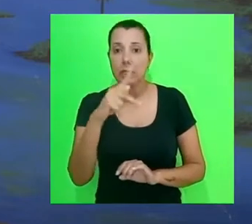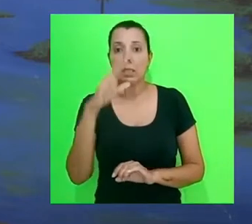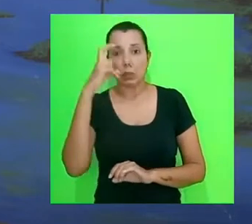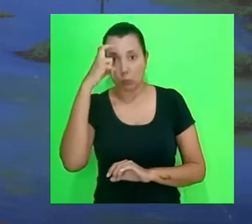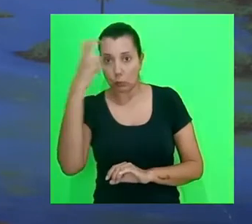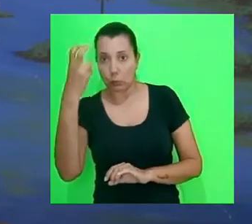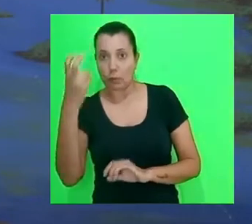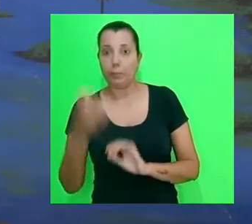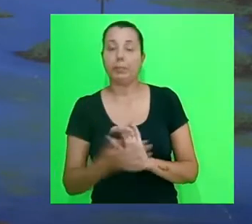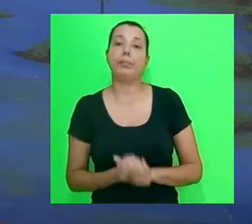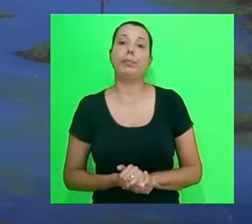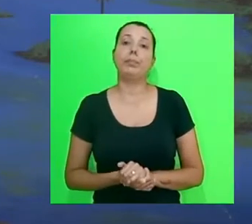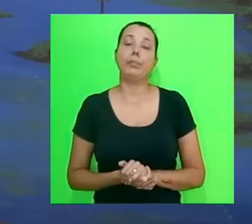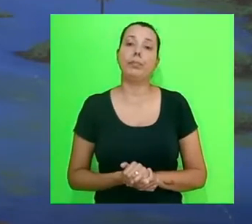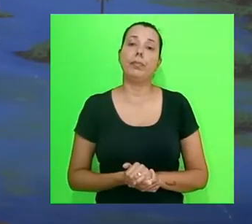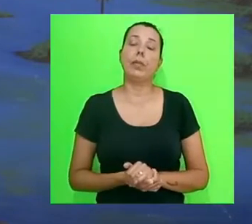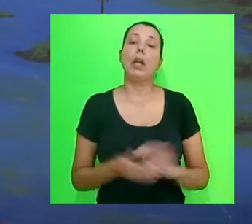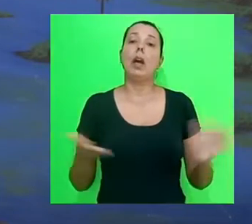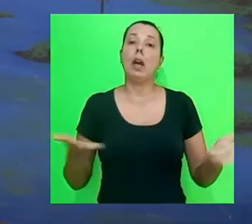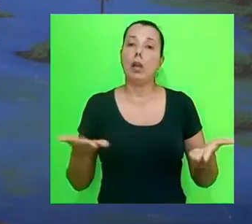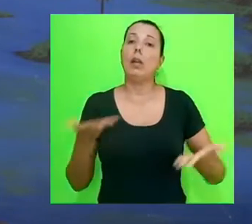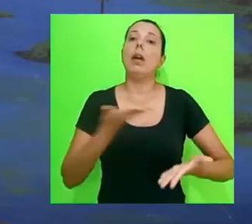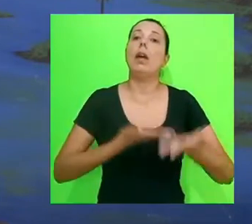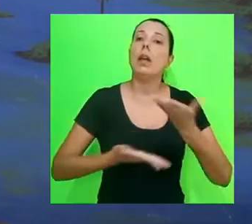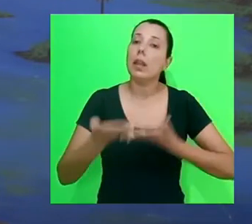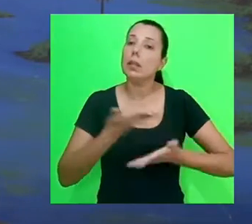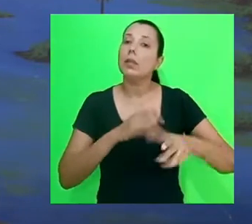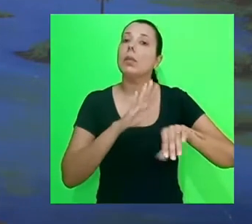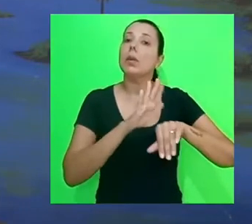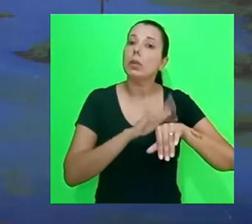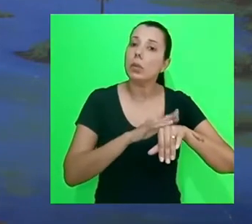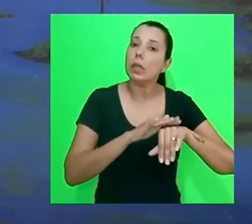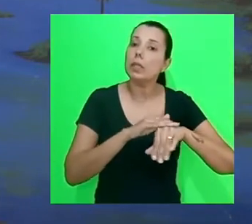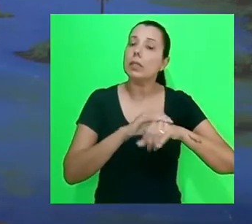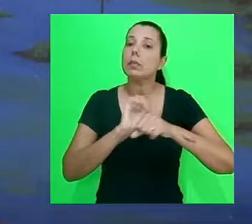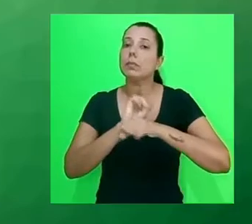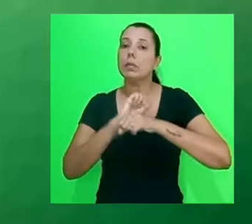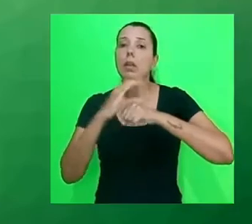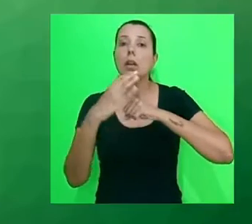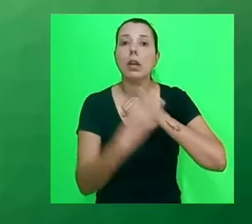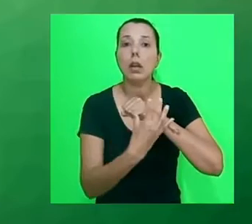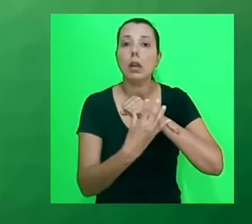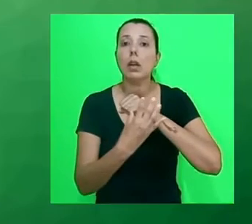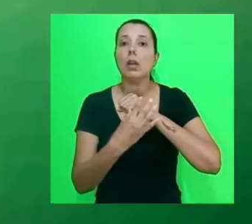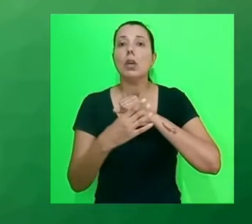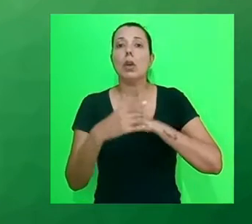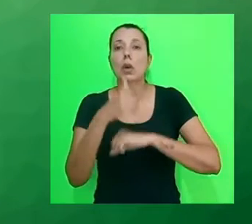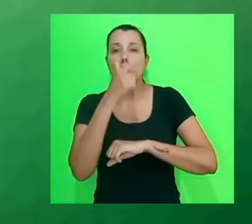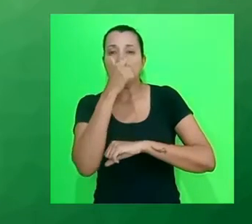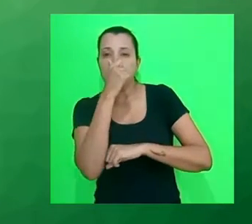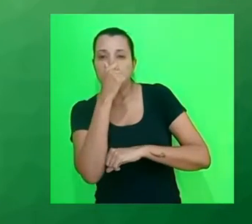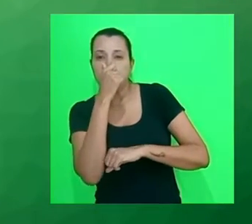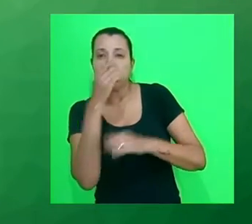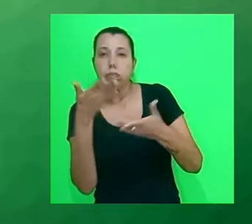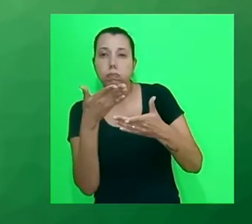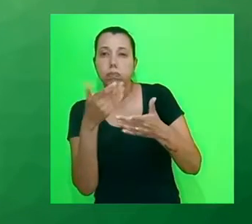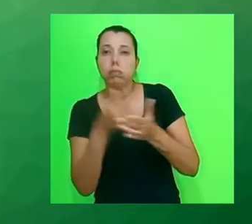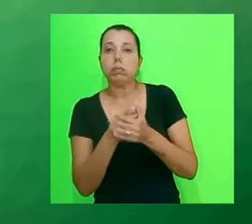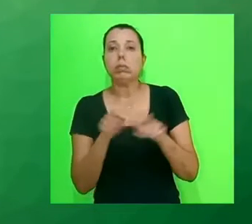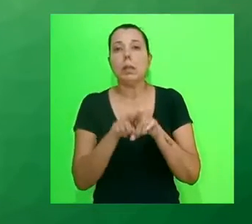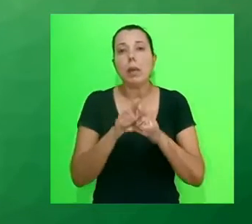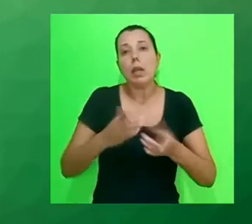dado que nos assusta mais ainda, que é em relação ao aumento do número de casos de violência contra a mulher. Será que, Olga, tem